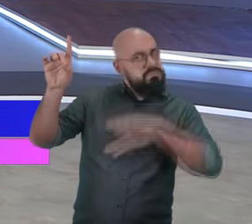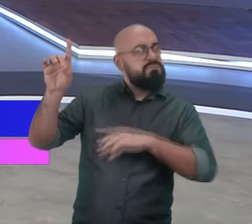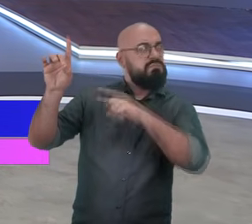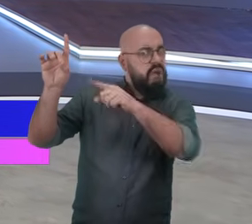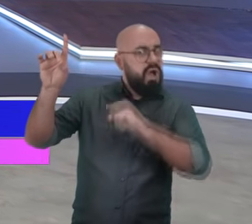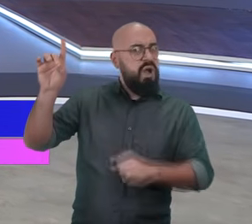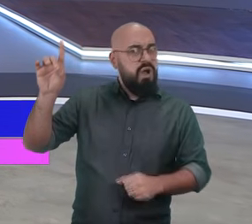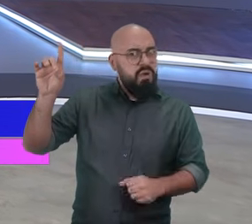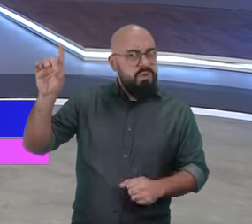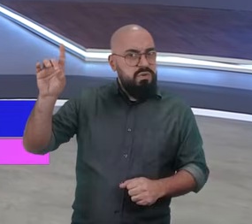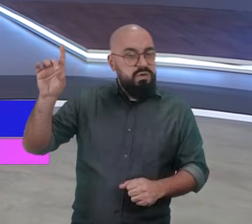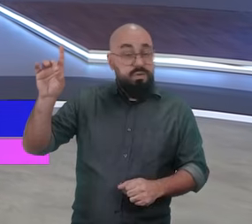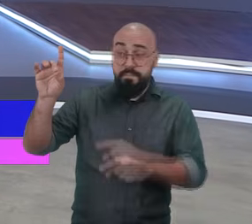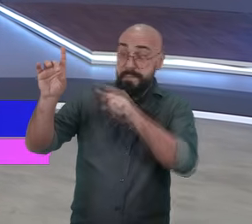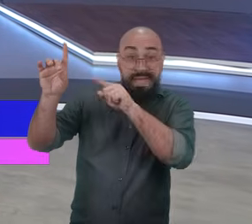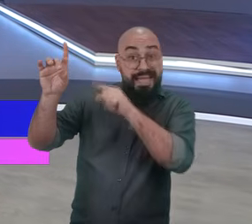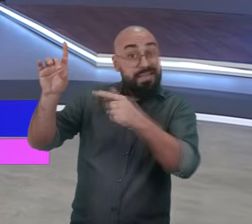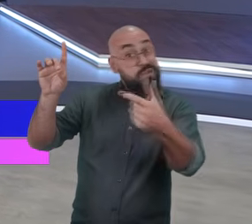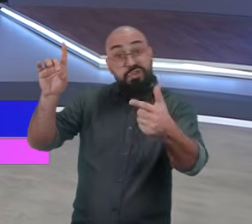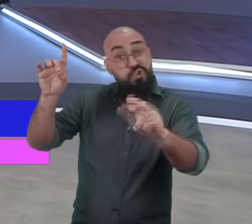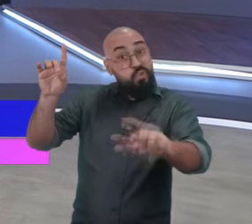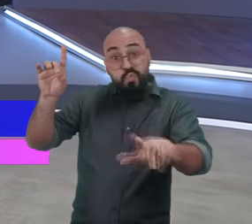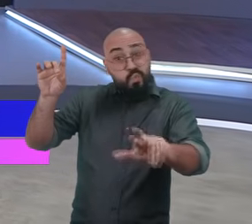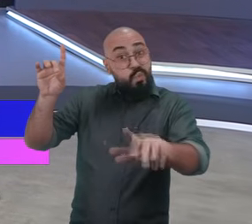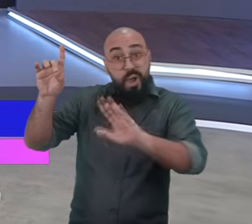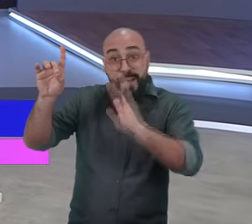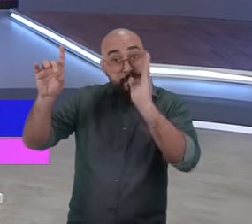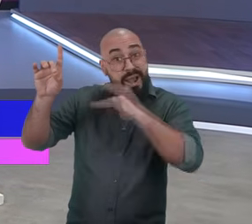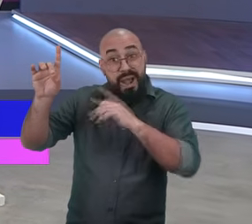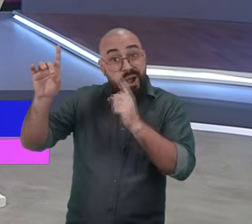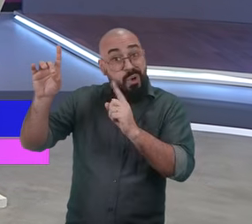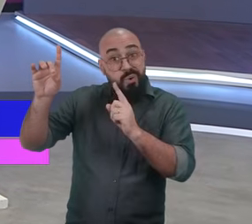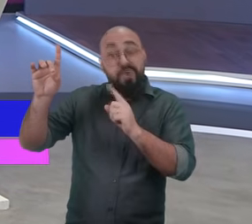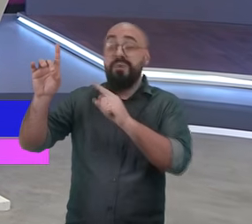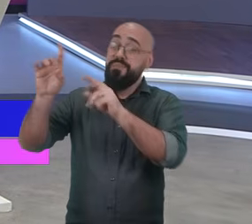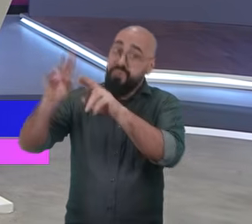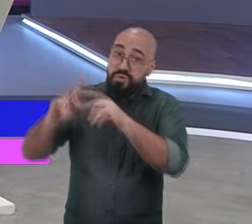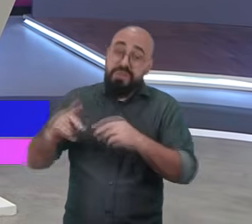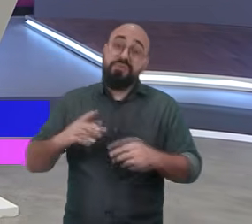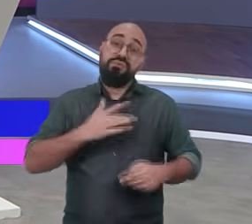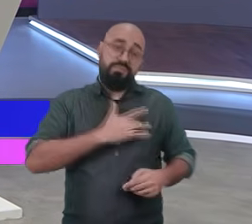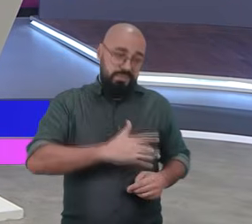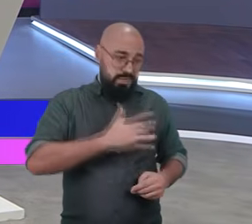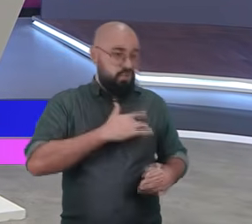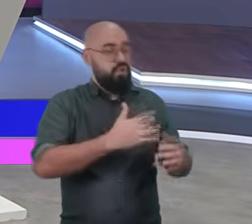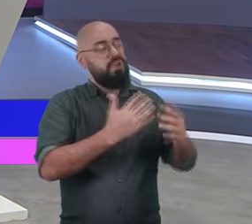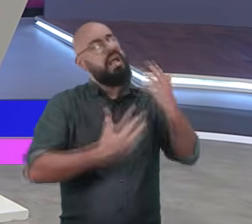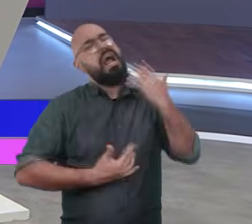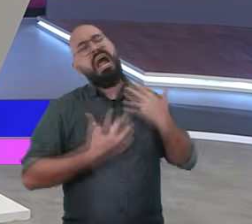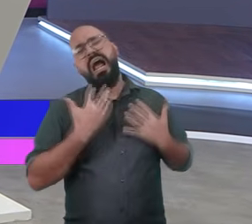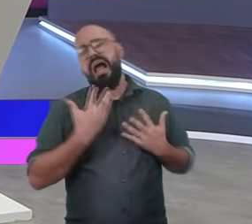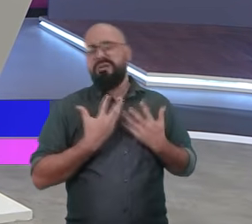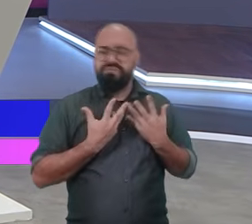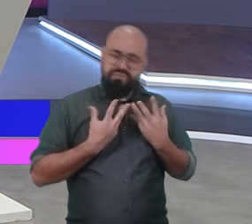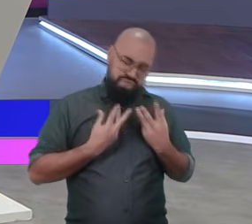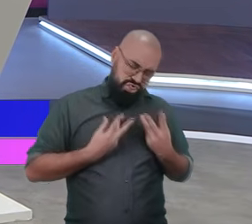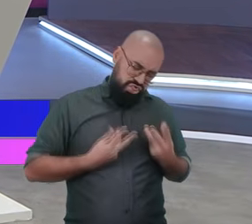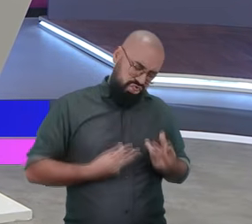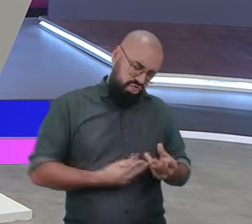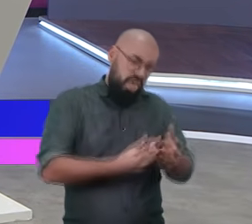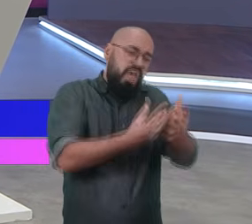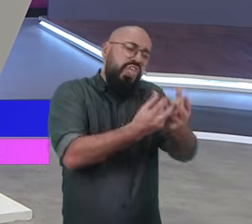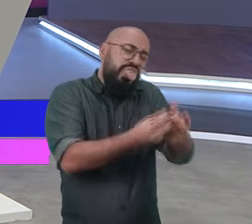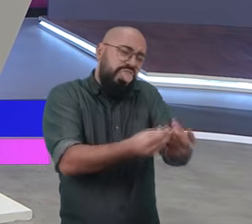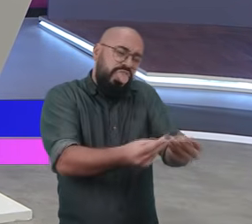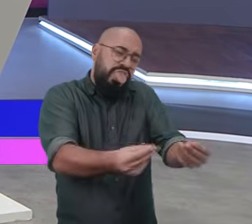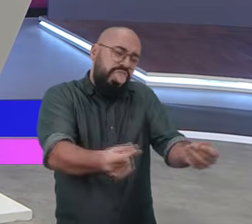os salvos poderão desfrutar da eternidade, sabendo que existem pessoas que estão queimando e sofrendo por toda a